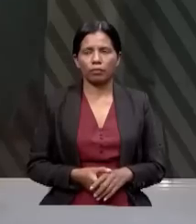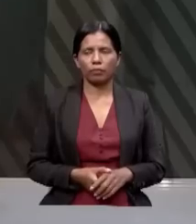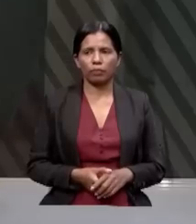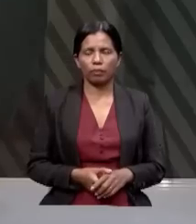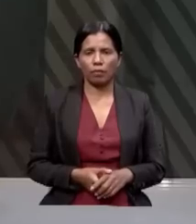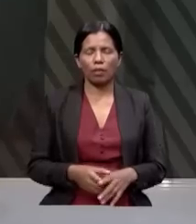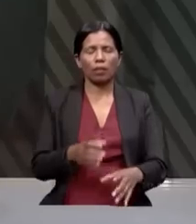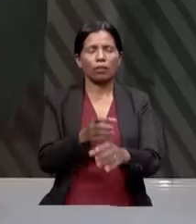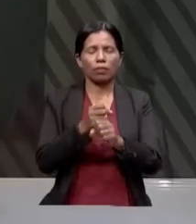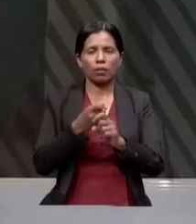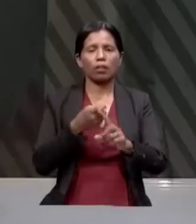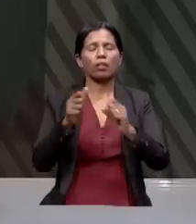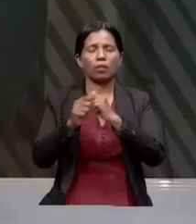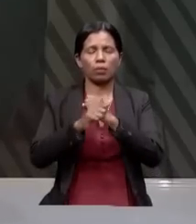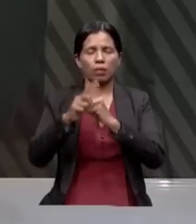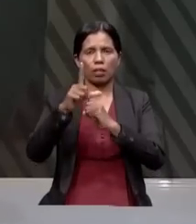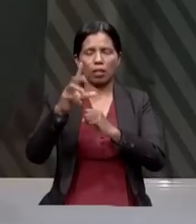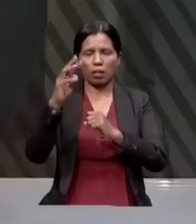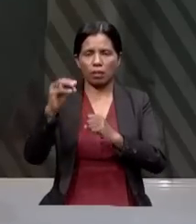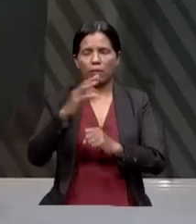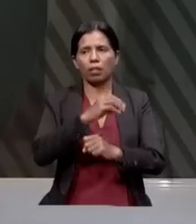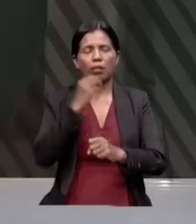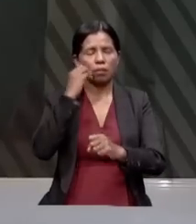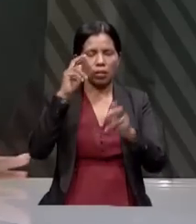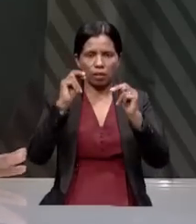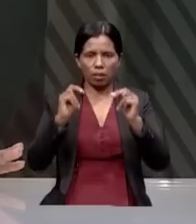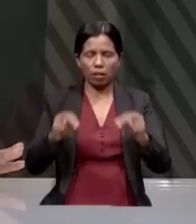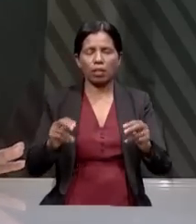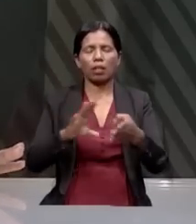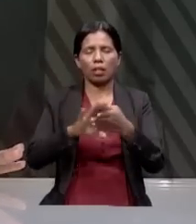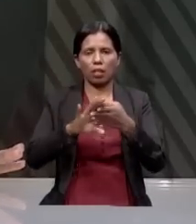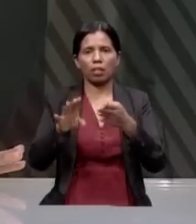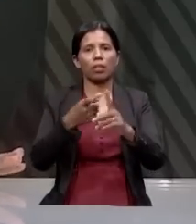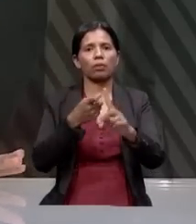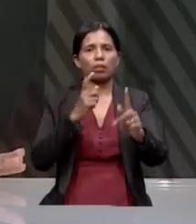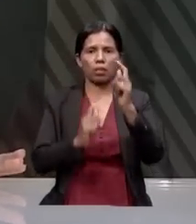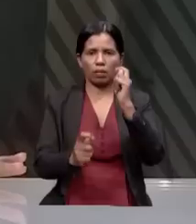Busca domiciliário baia suspeito e LM na residência tem que ir ao mandado russo tribunal.